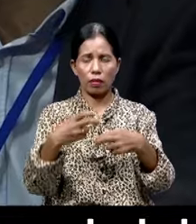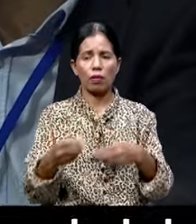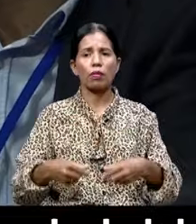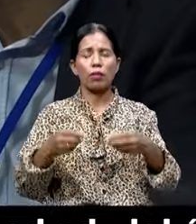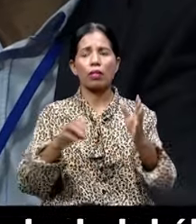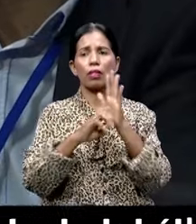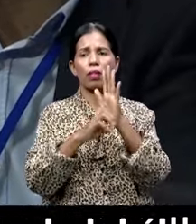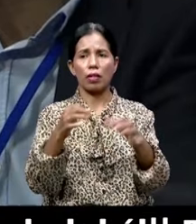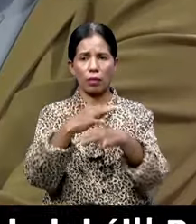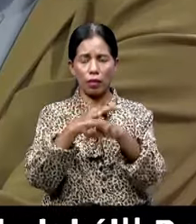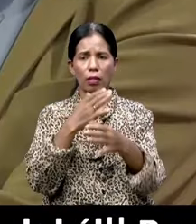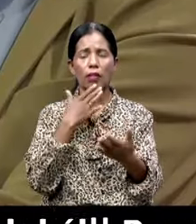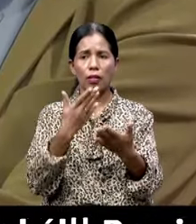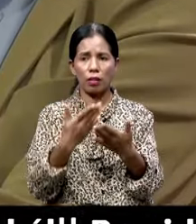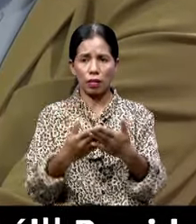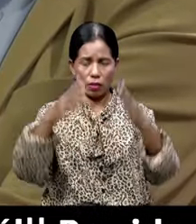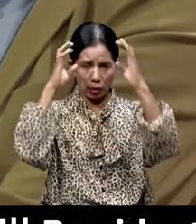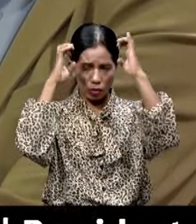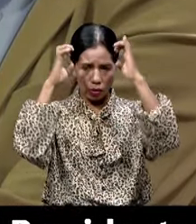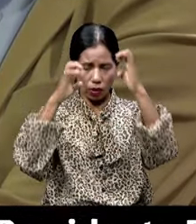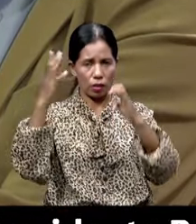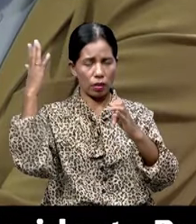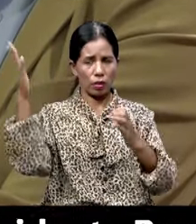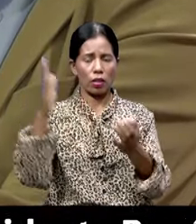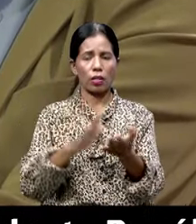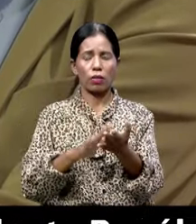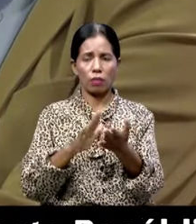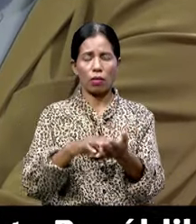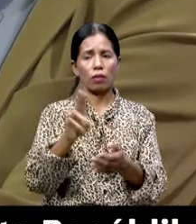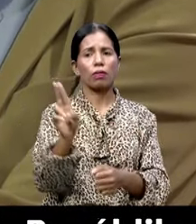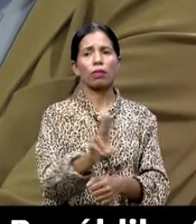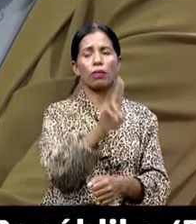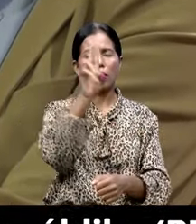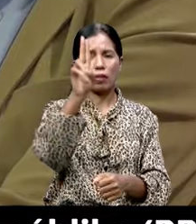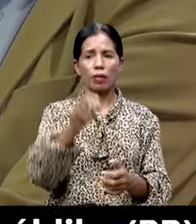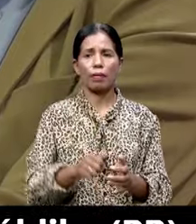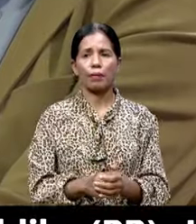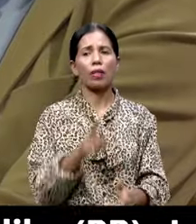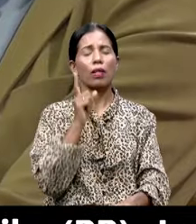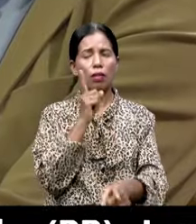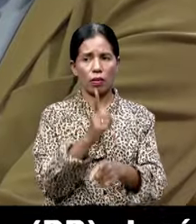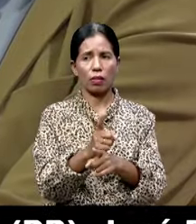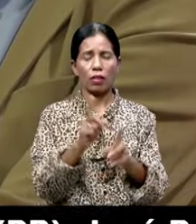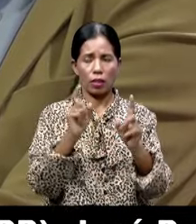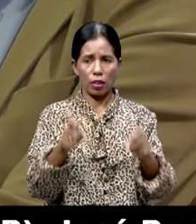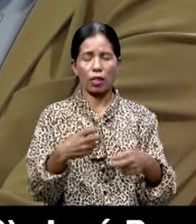a torradia de aclutar qualidade de educação e a ensino superior. Sim, claro, né? Tem que radia, boat balo,